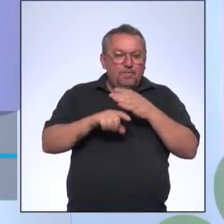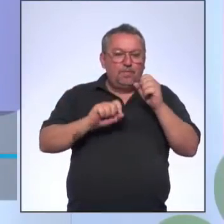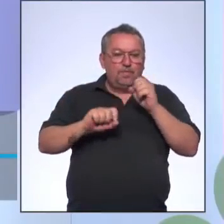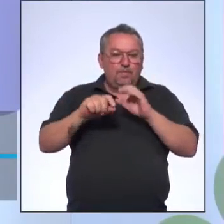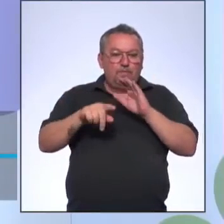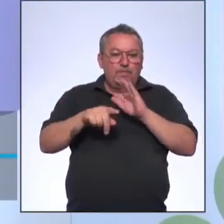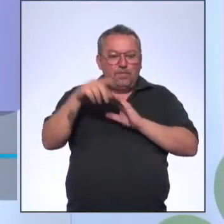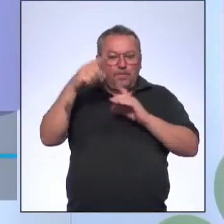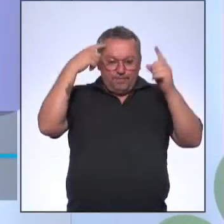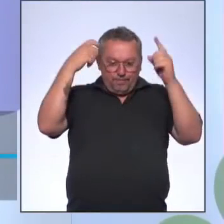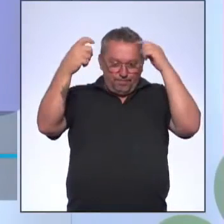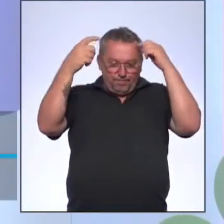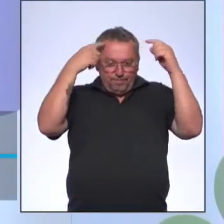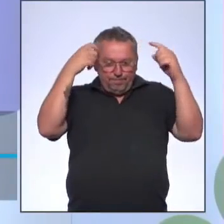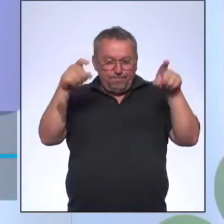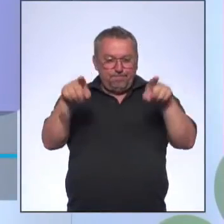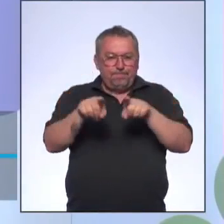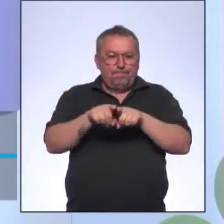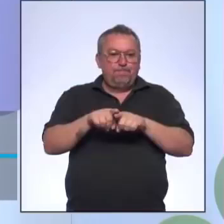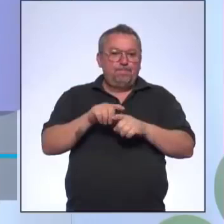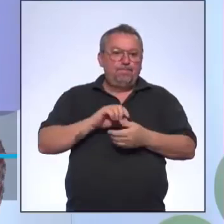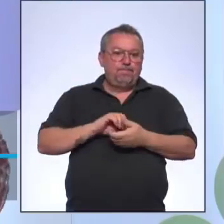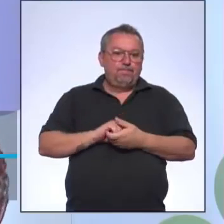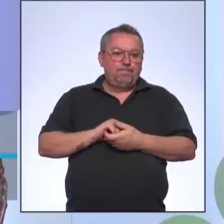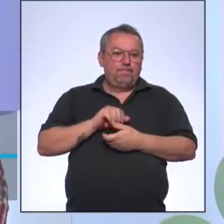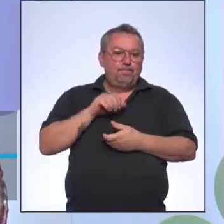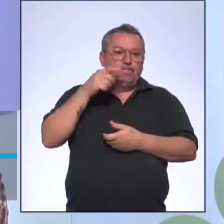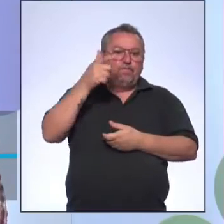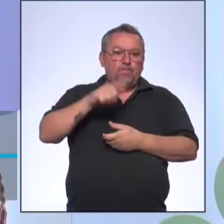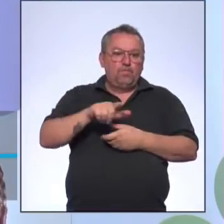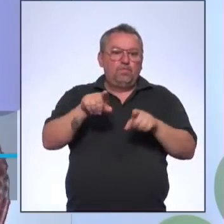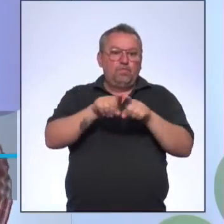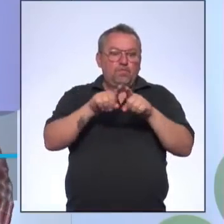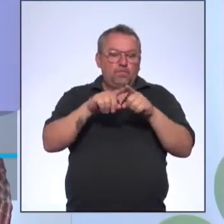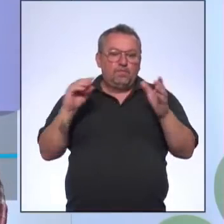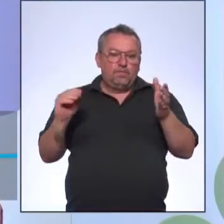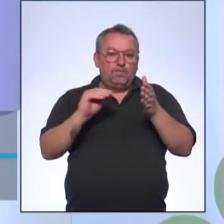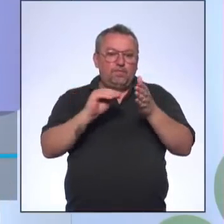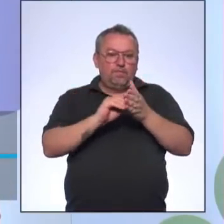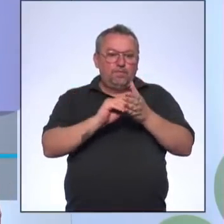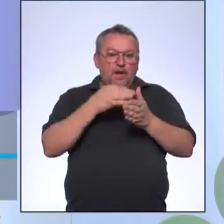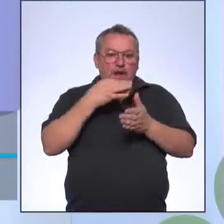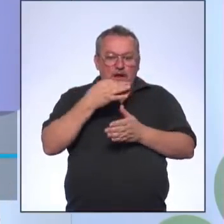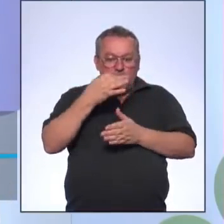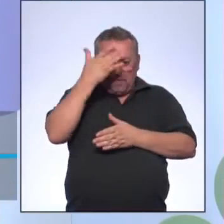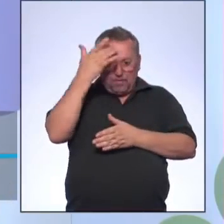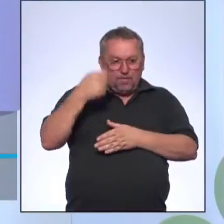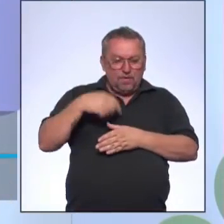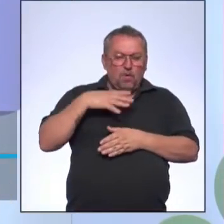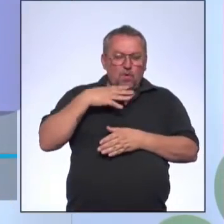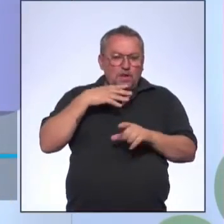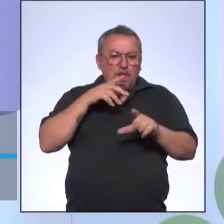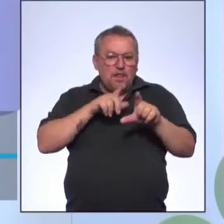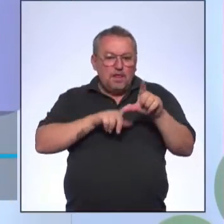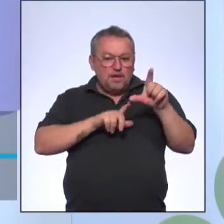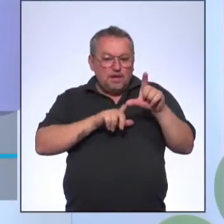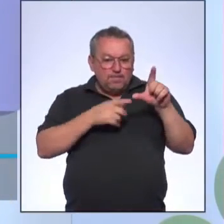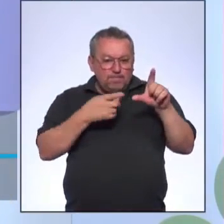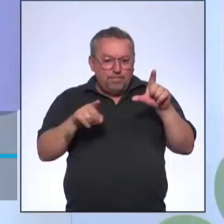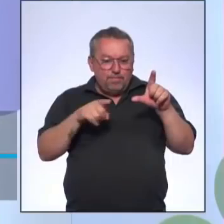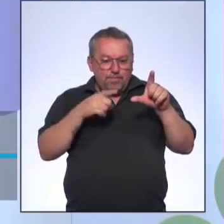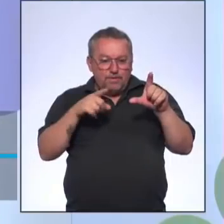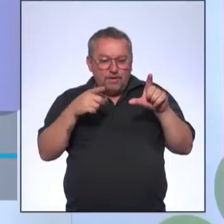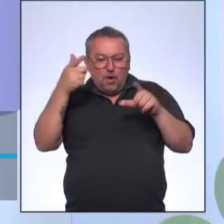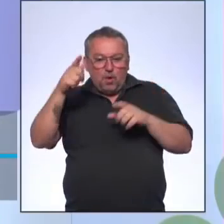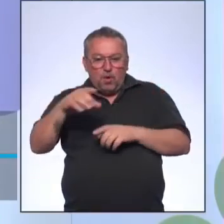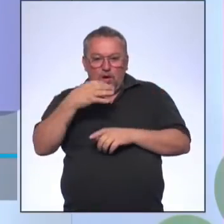da criatividade, né? Outros ainda citam que acham que a pessoa precisa saber a letra da música, outros acham que tem